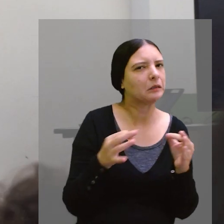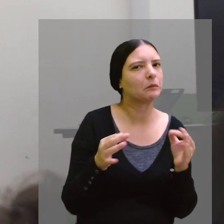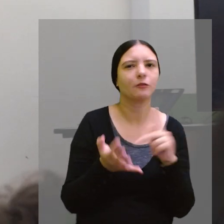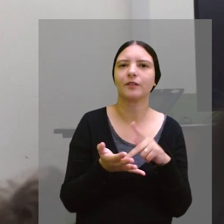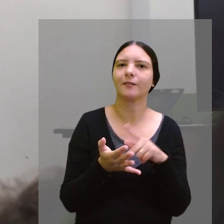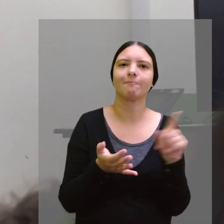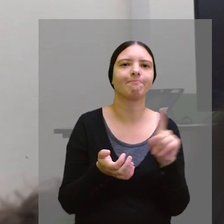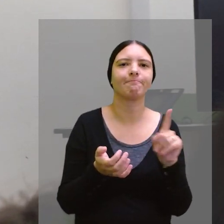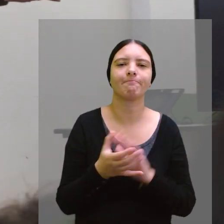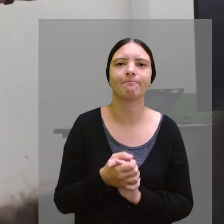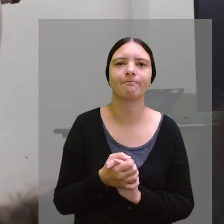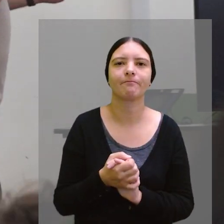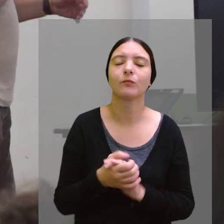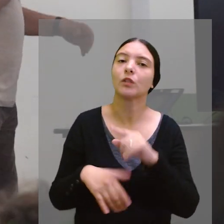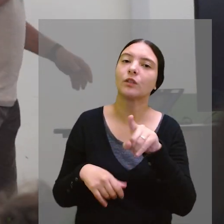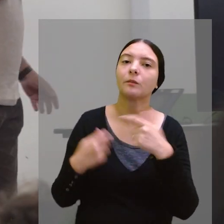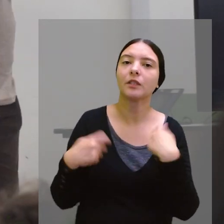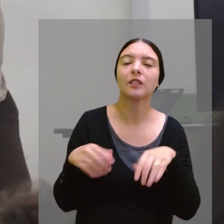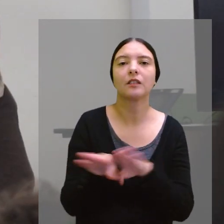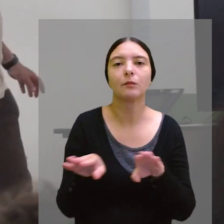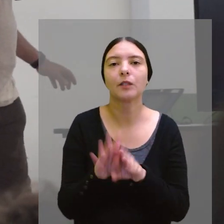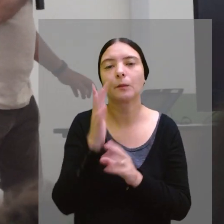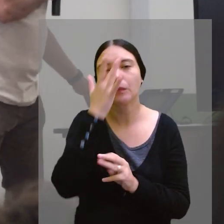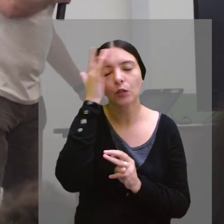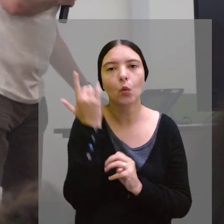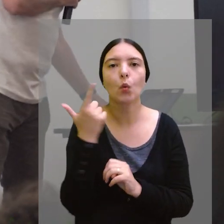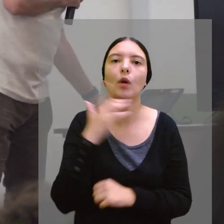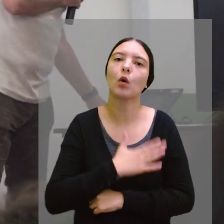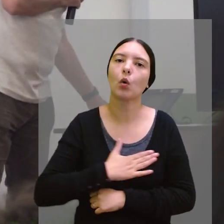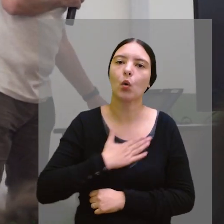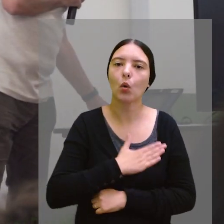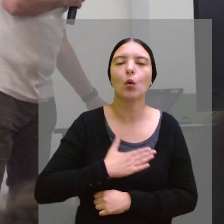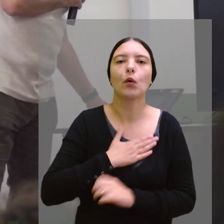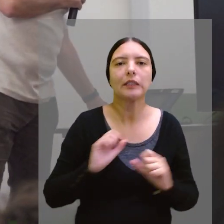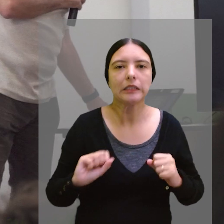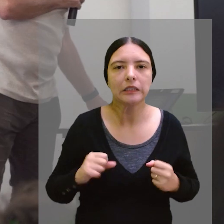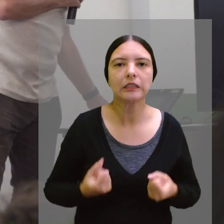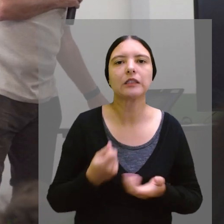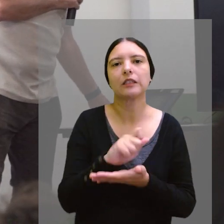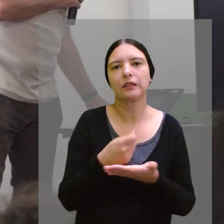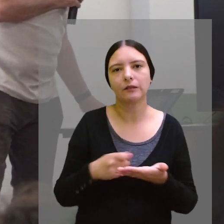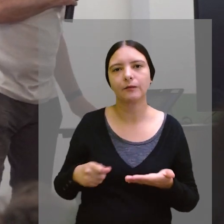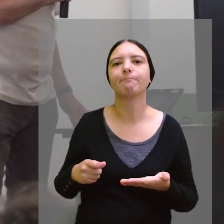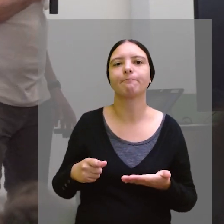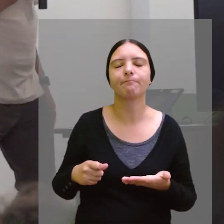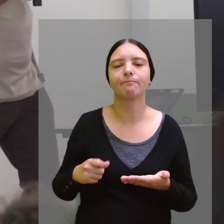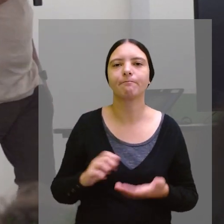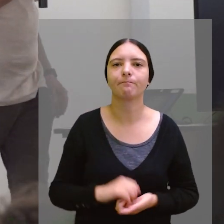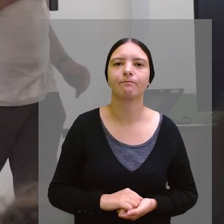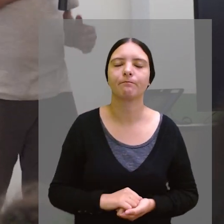realmente. E você tem que ter também alguém que goste e se dedique a escrever.